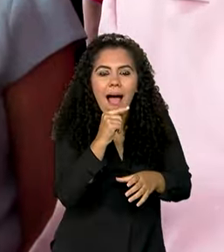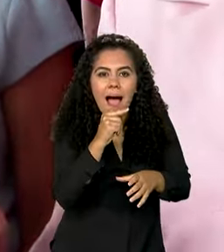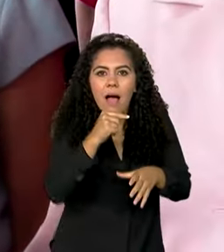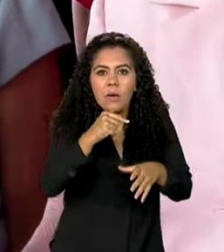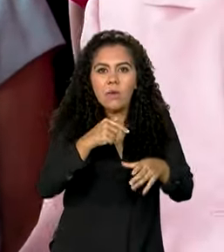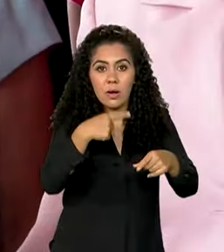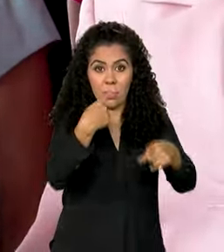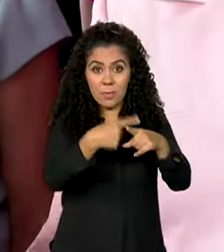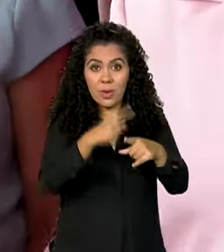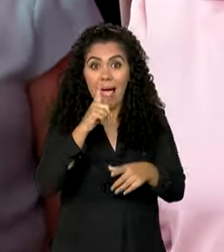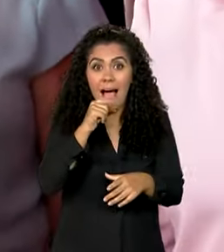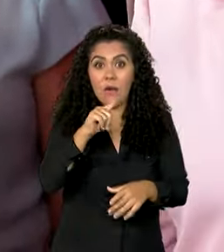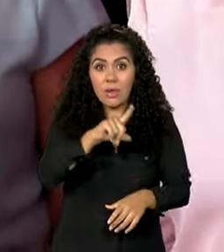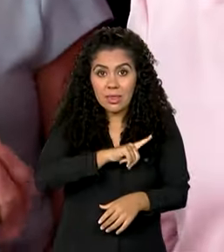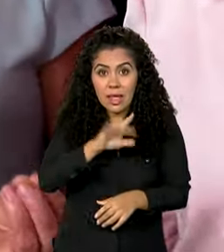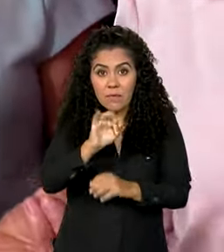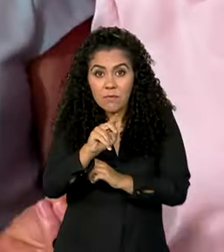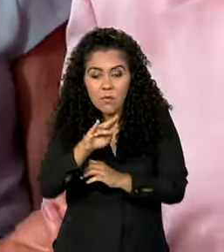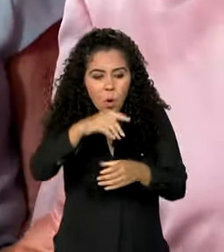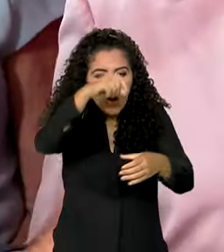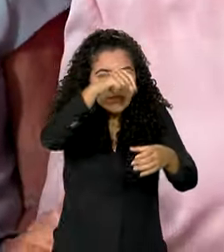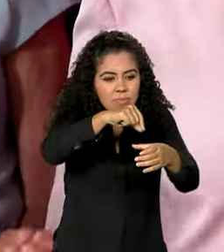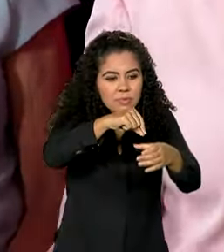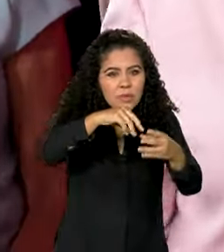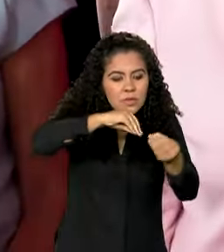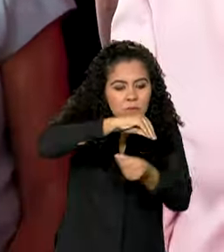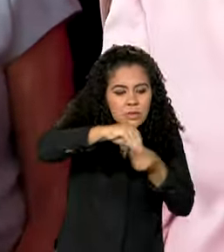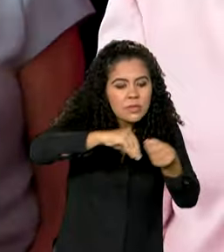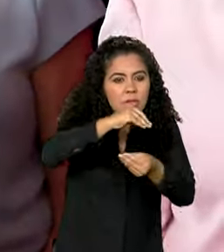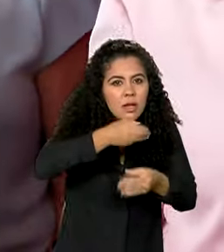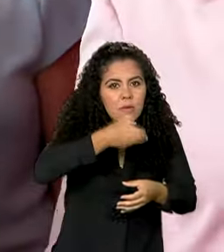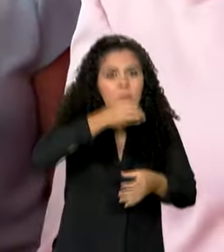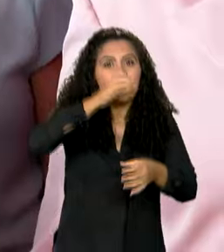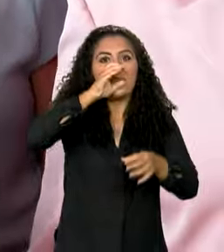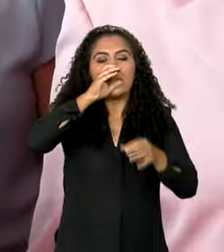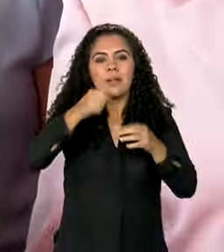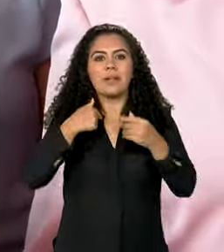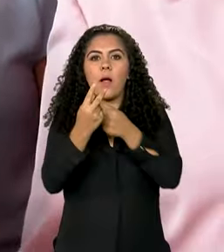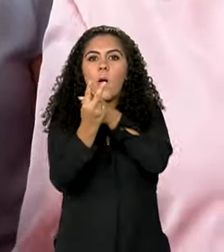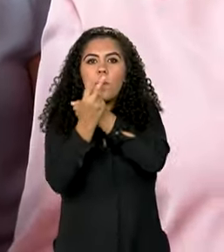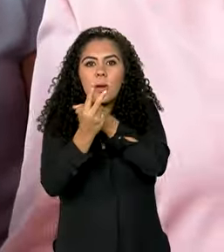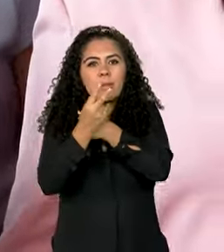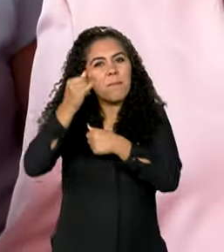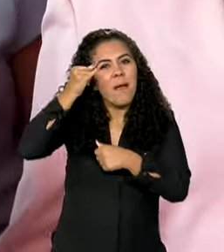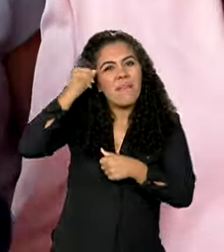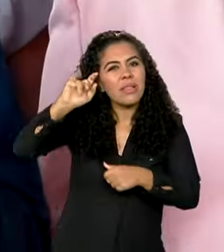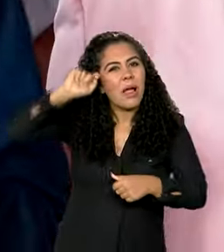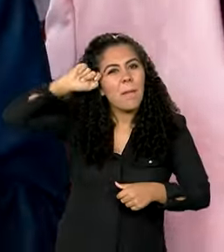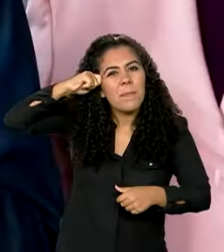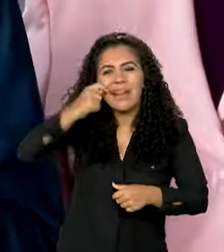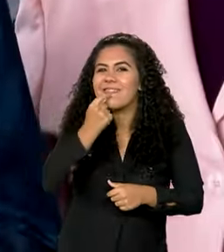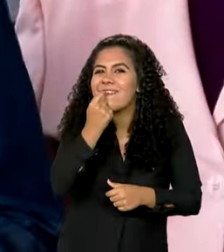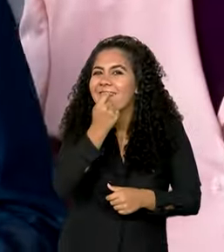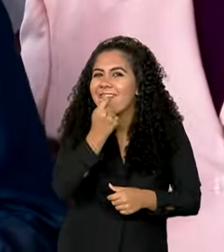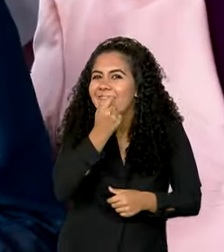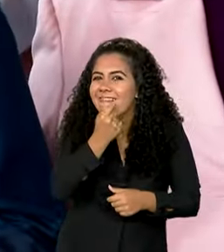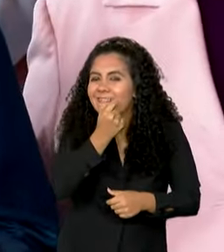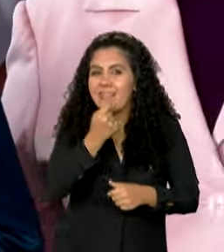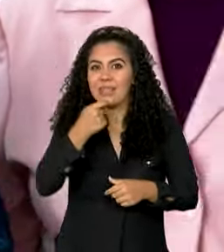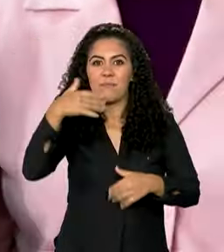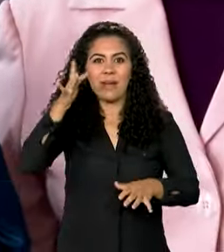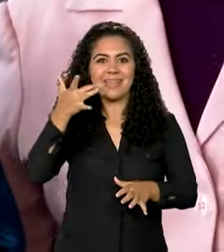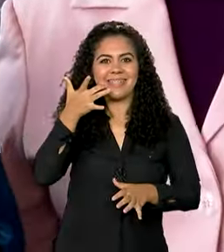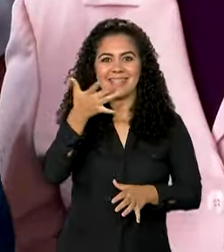tem flúor, o dente tem dificuldade de ter cárie. As pessoas, sabe, ficam com os dentes mais